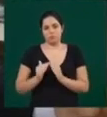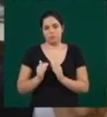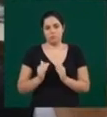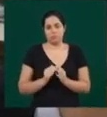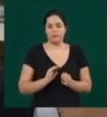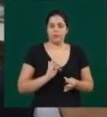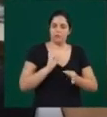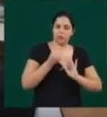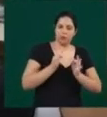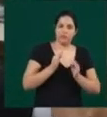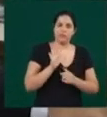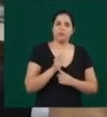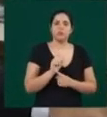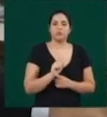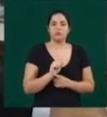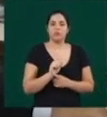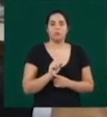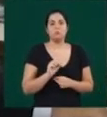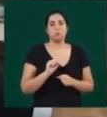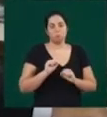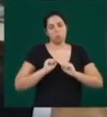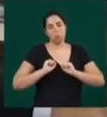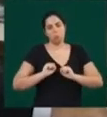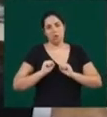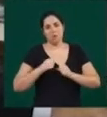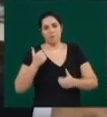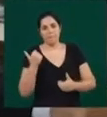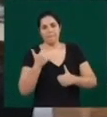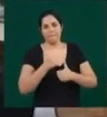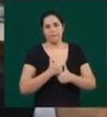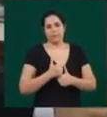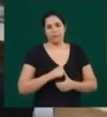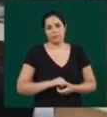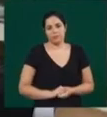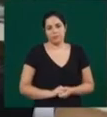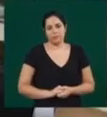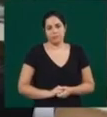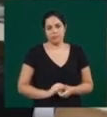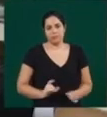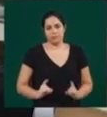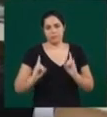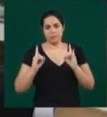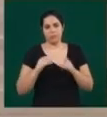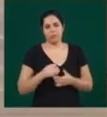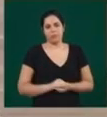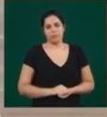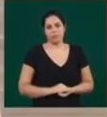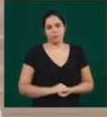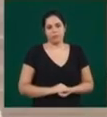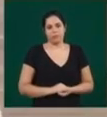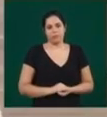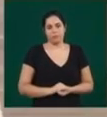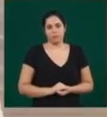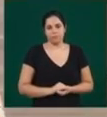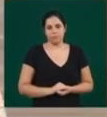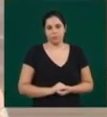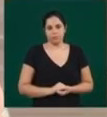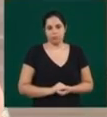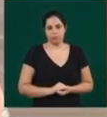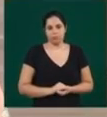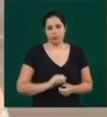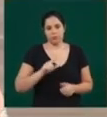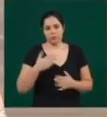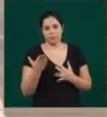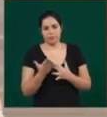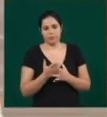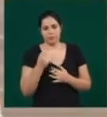mais a possibilidade de implantação dentro dos condomínios para reduzir as taxas condominiais. E no próximo bloco você vai saber mais